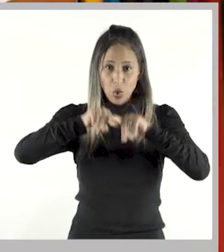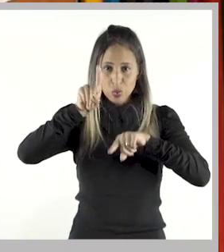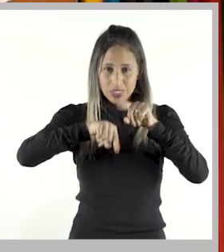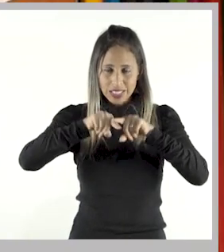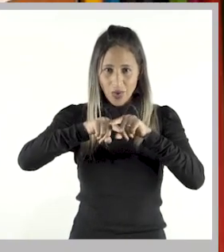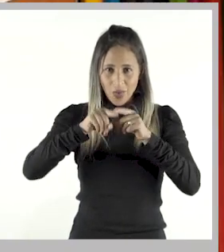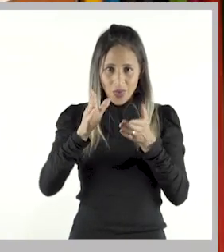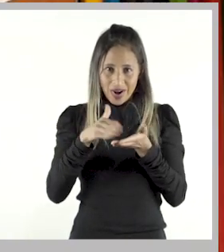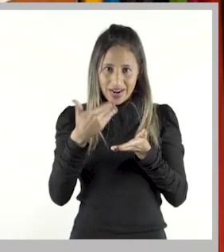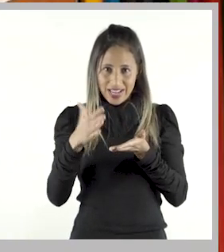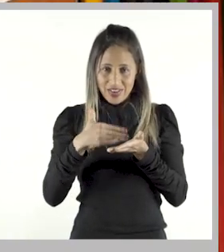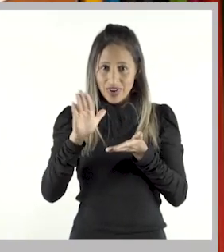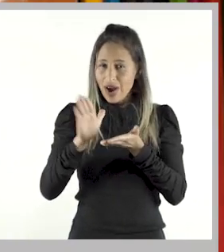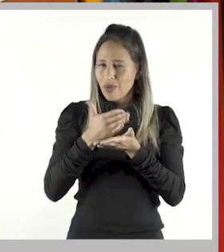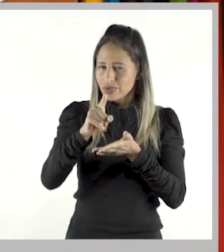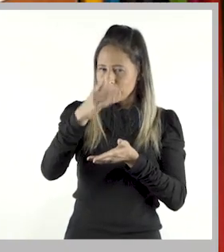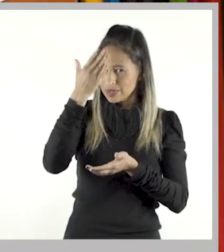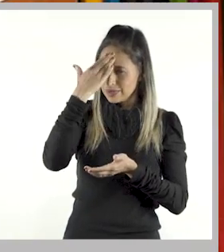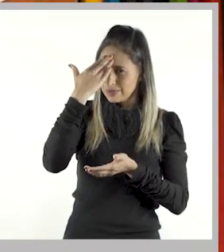deles.